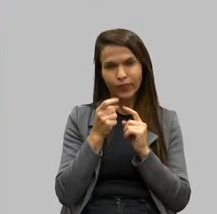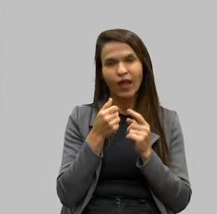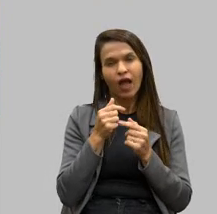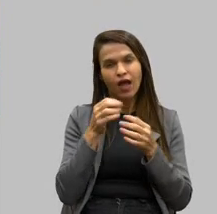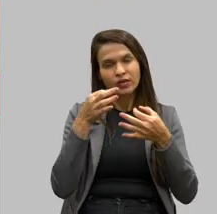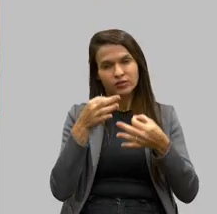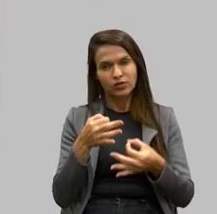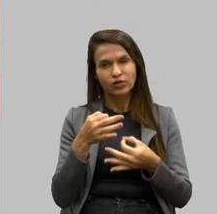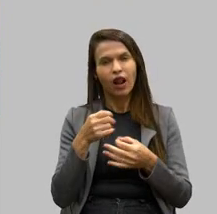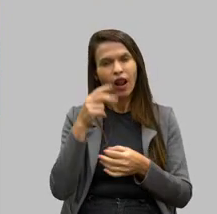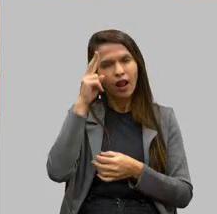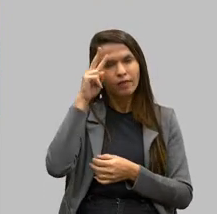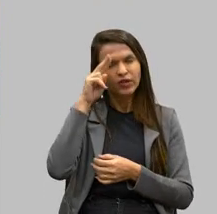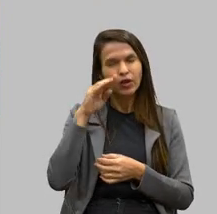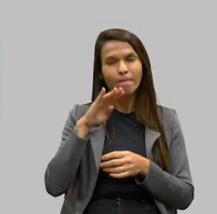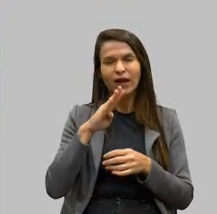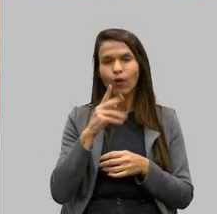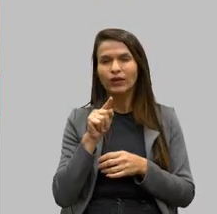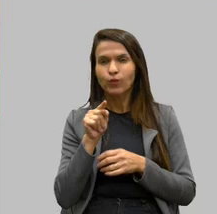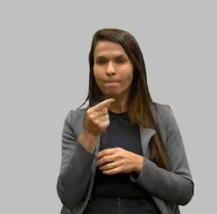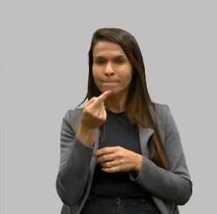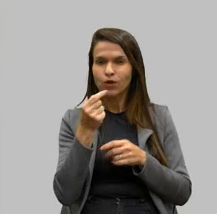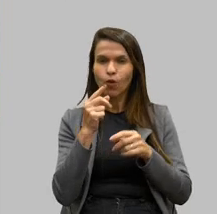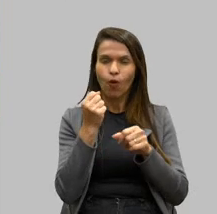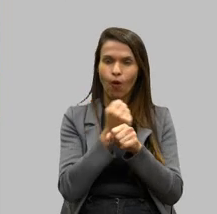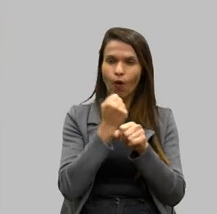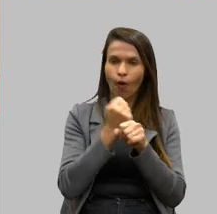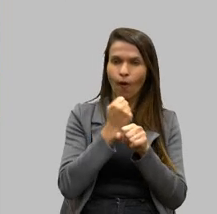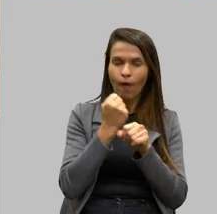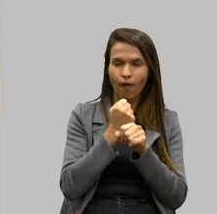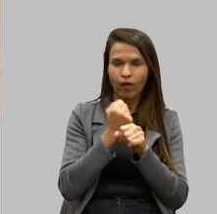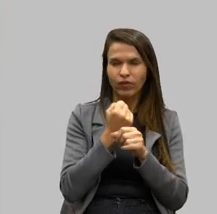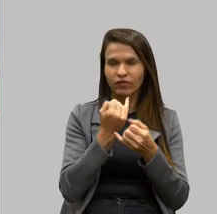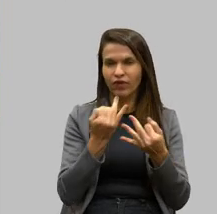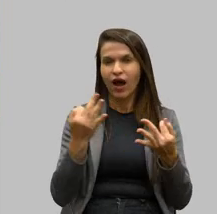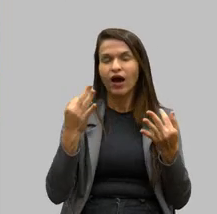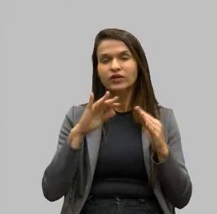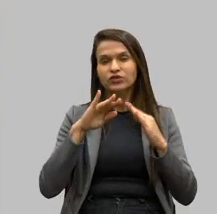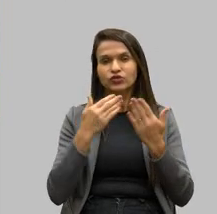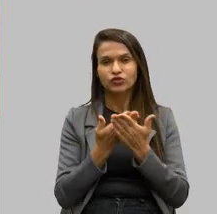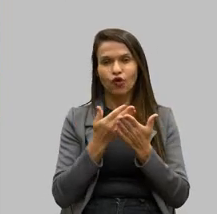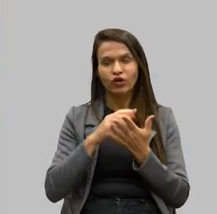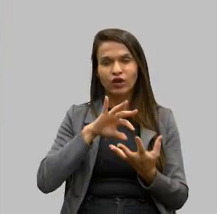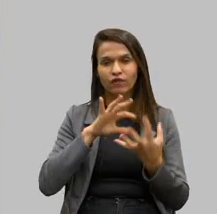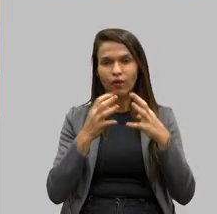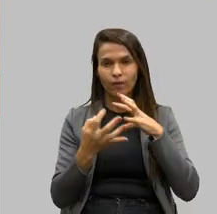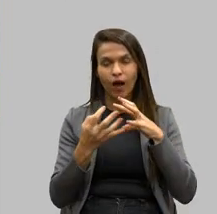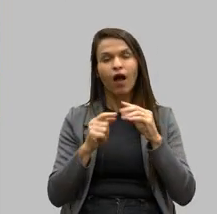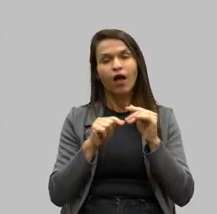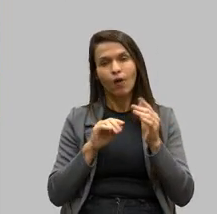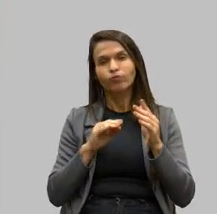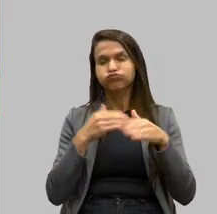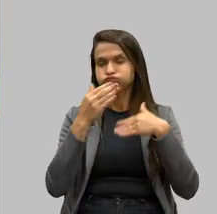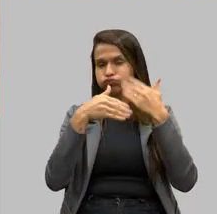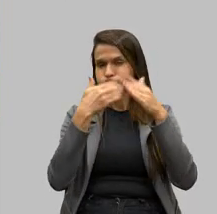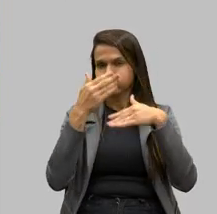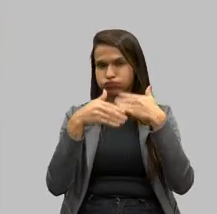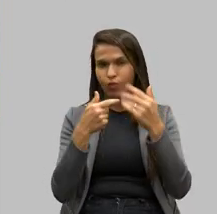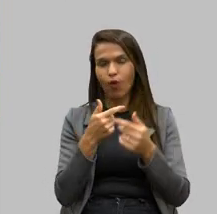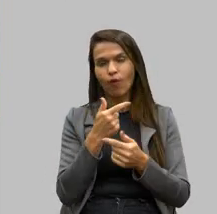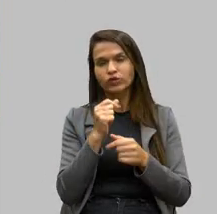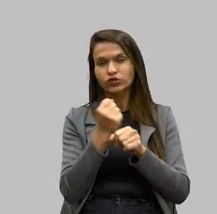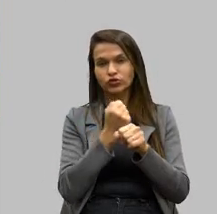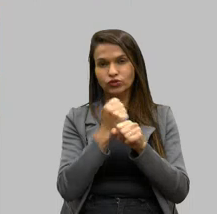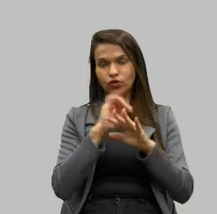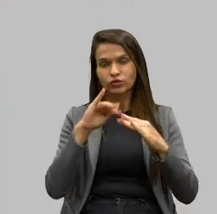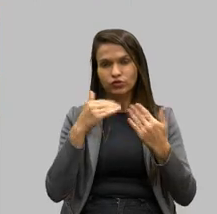temos 4 mil obras e mais de 2.300 escolas reformadas. É um grande avanço aí. Quanto à construção de escolas,